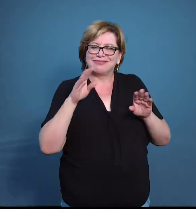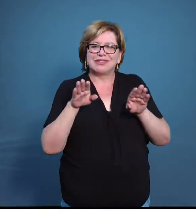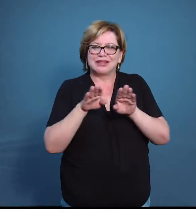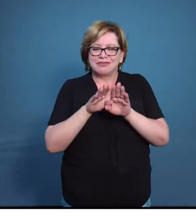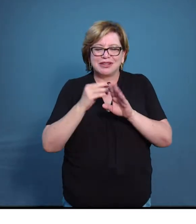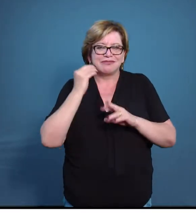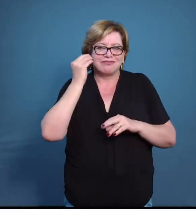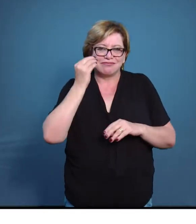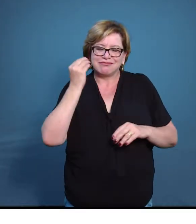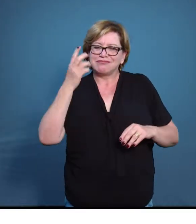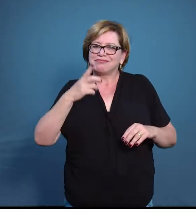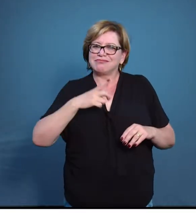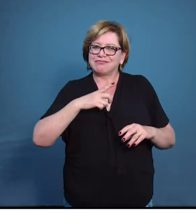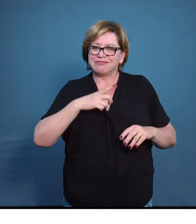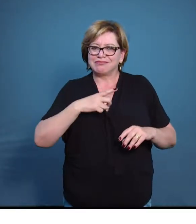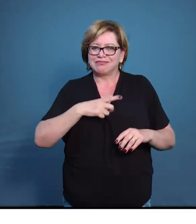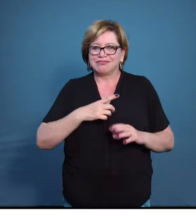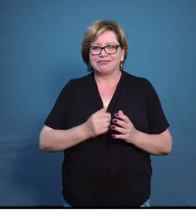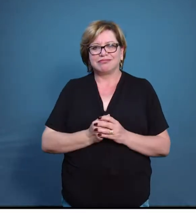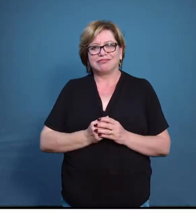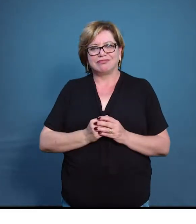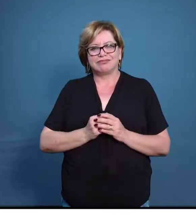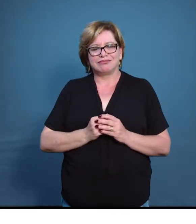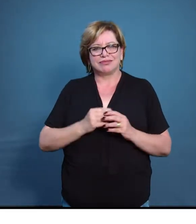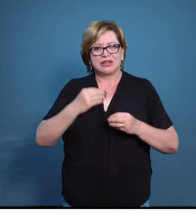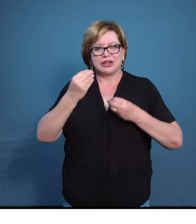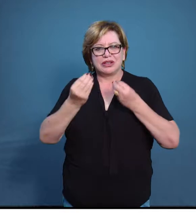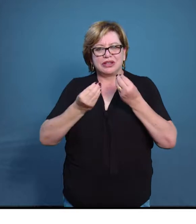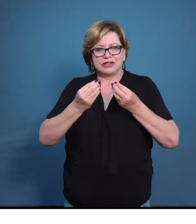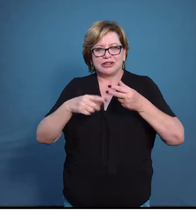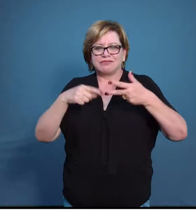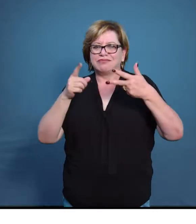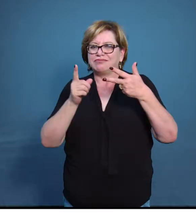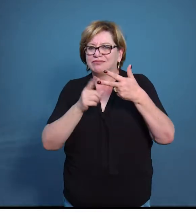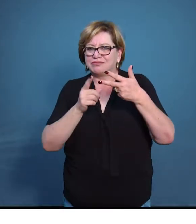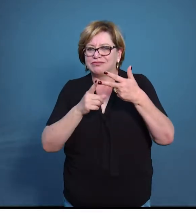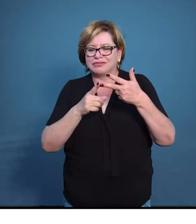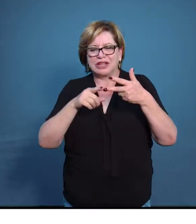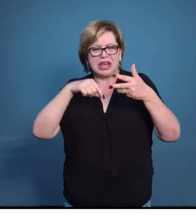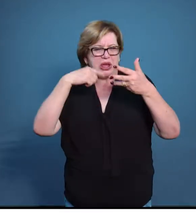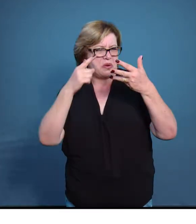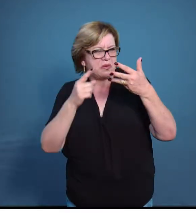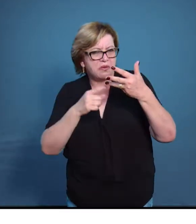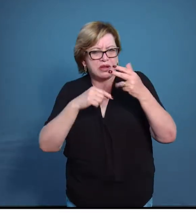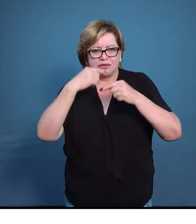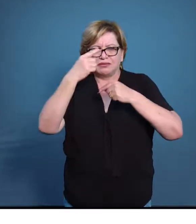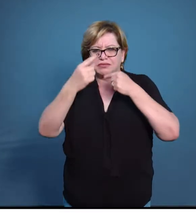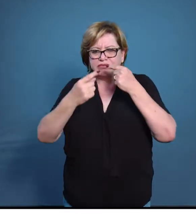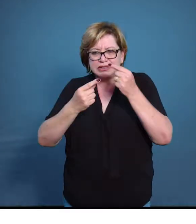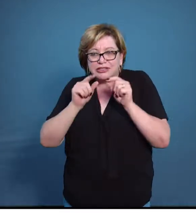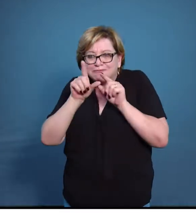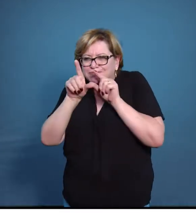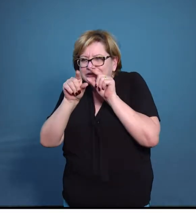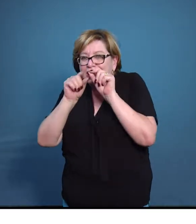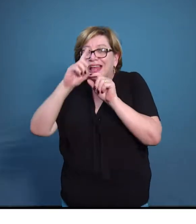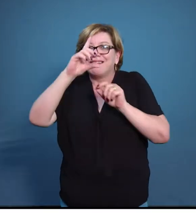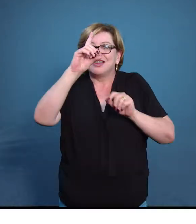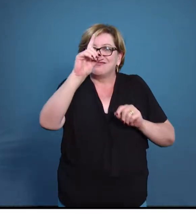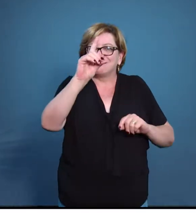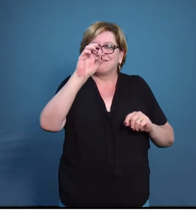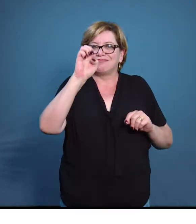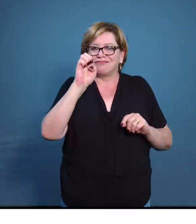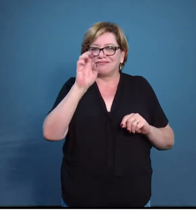já experienciamos. Já num terceiro e quarto momento, a gente passa para os detalhes dessa